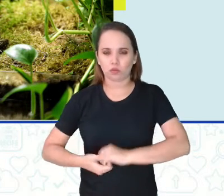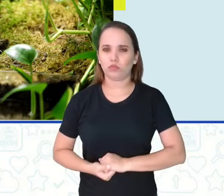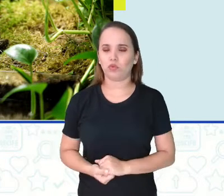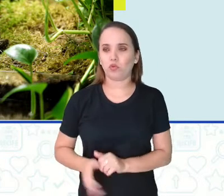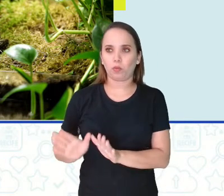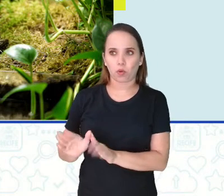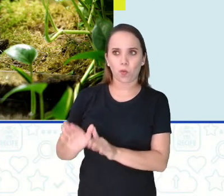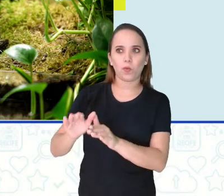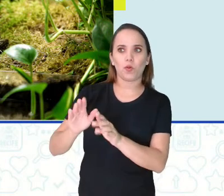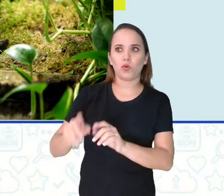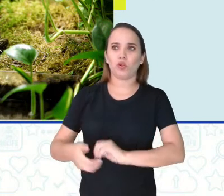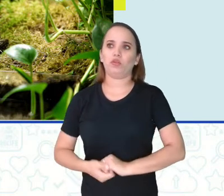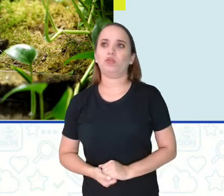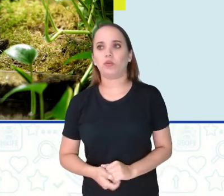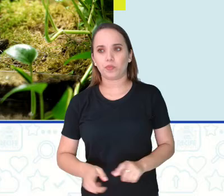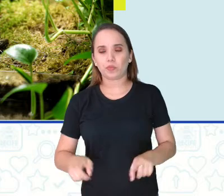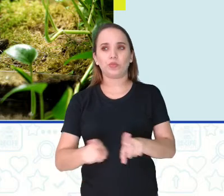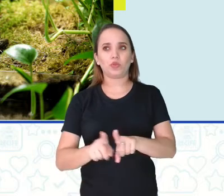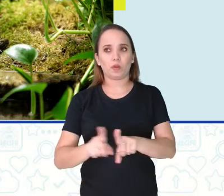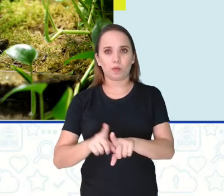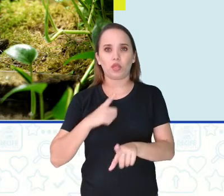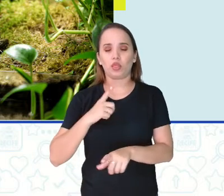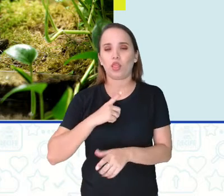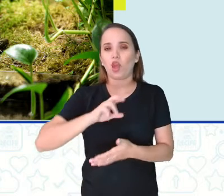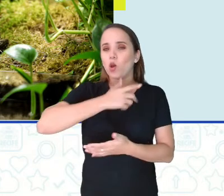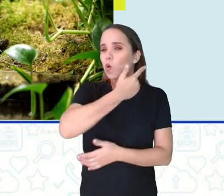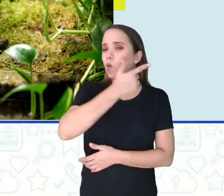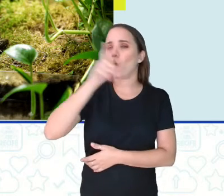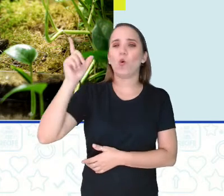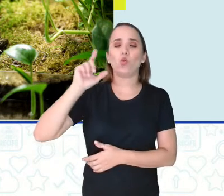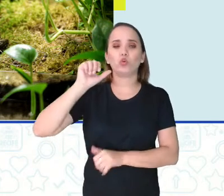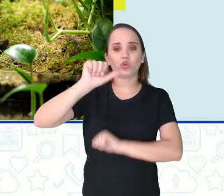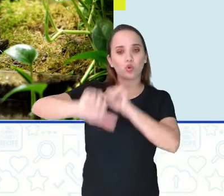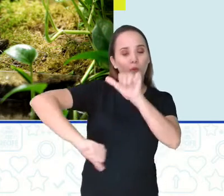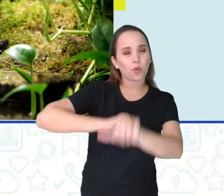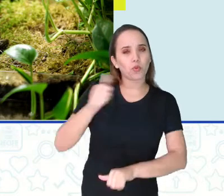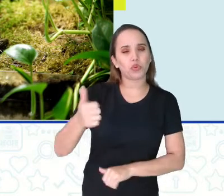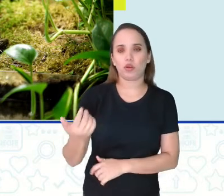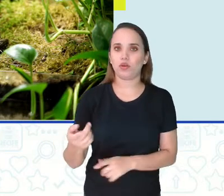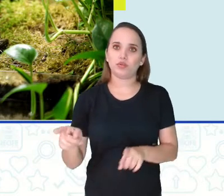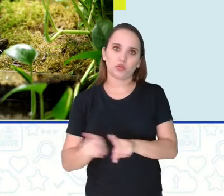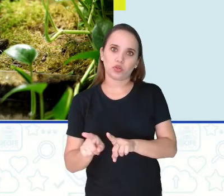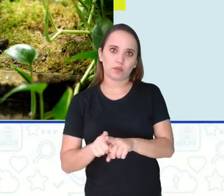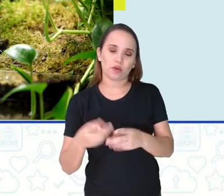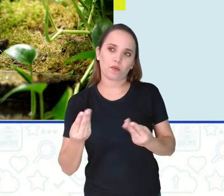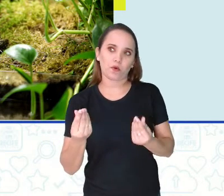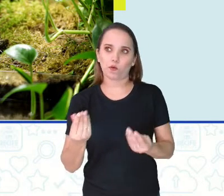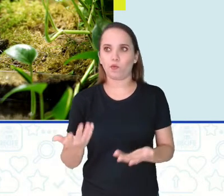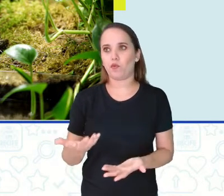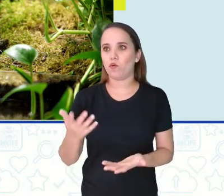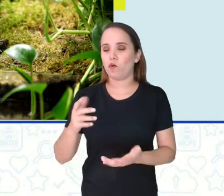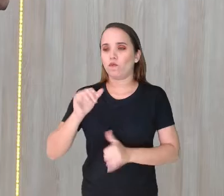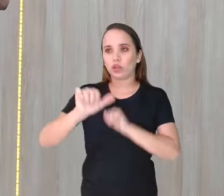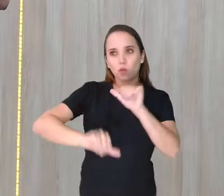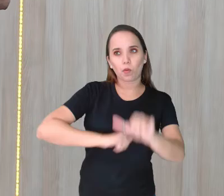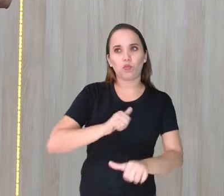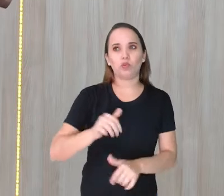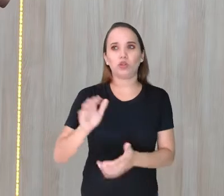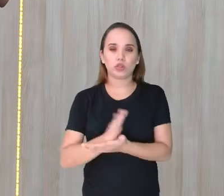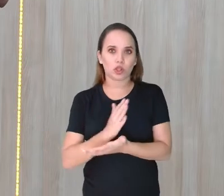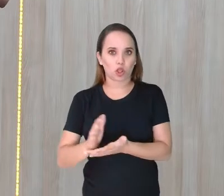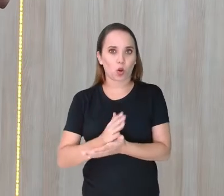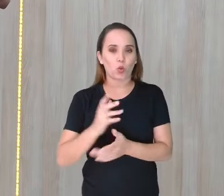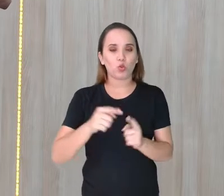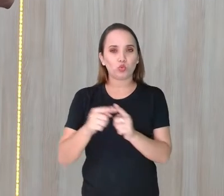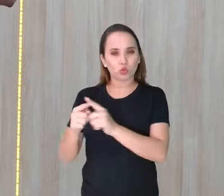E também ela sofre diversas modificações, inclusive mudanças de habitat em algumas espécies,